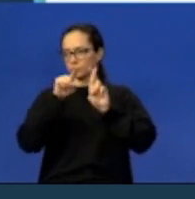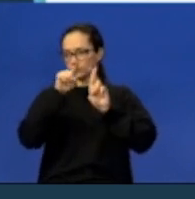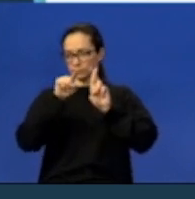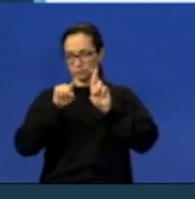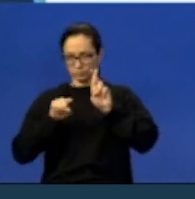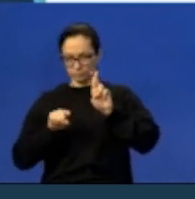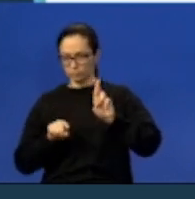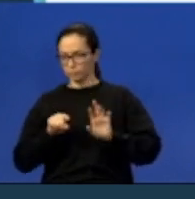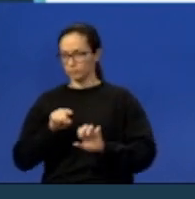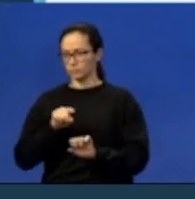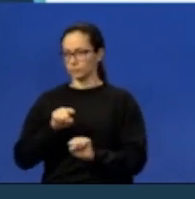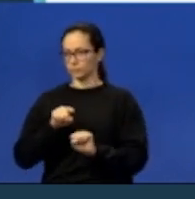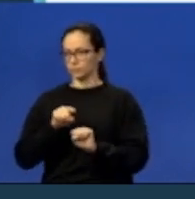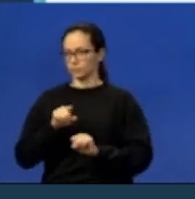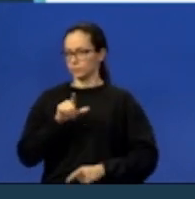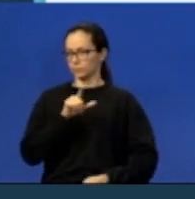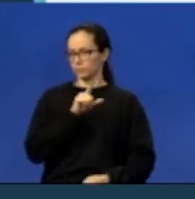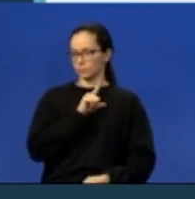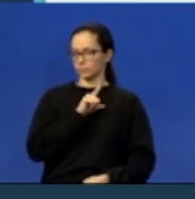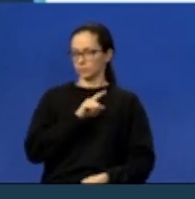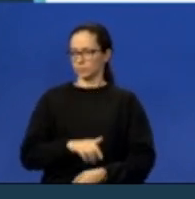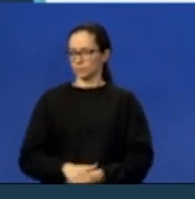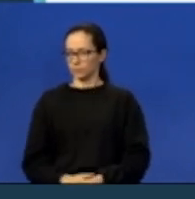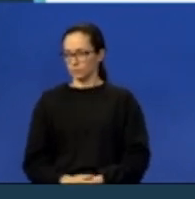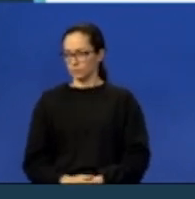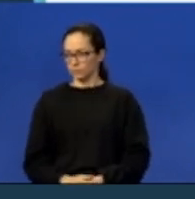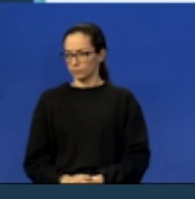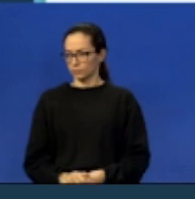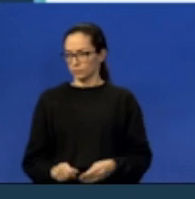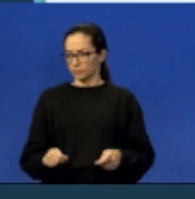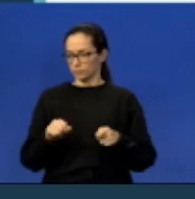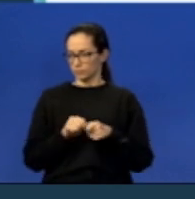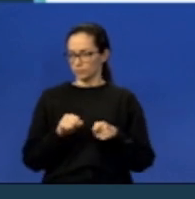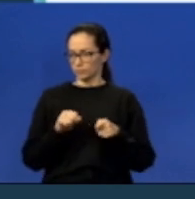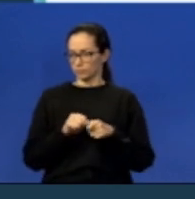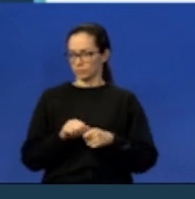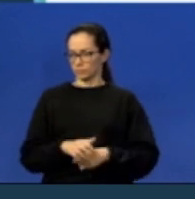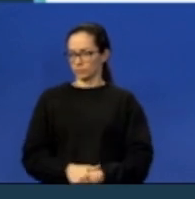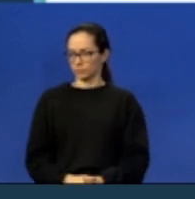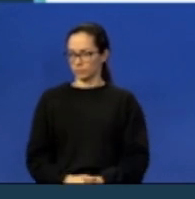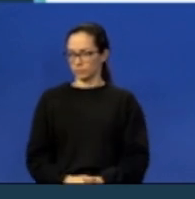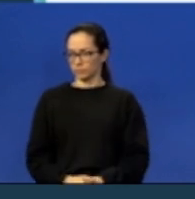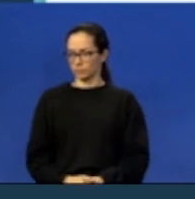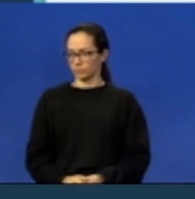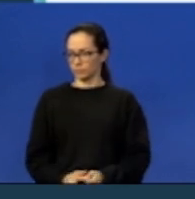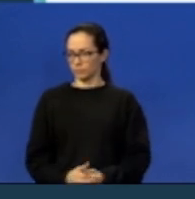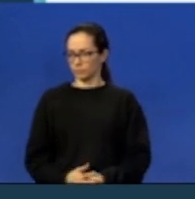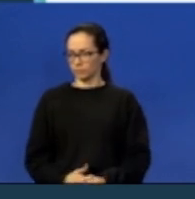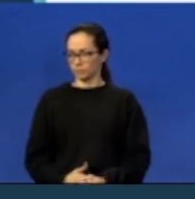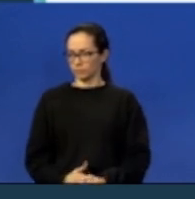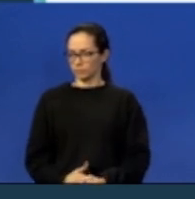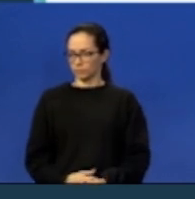né, nessa onda, quando ela está decrescente, a letra S.